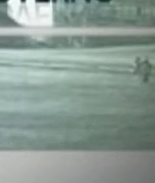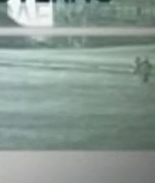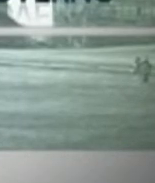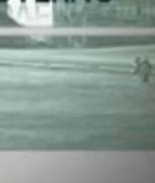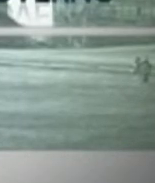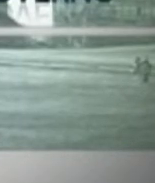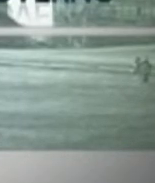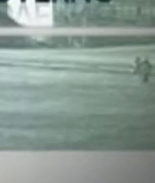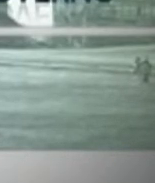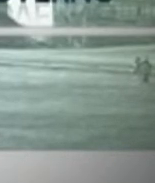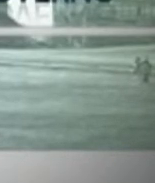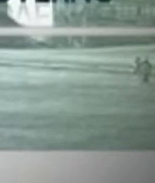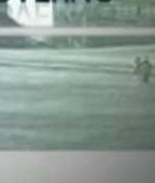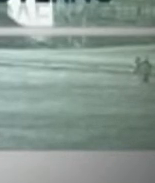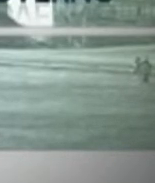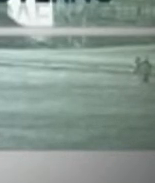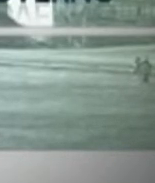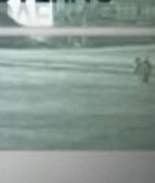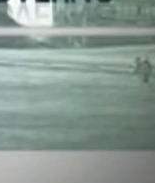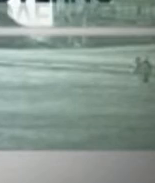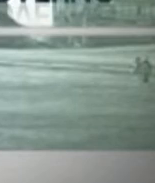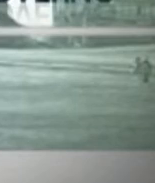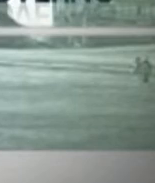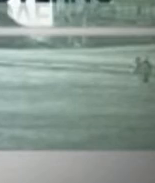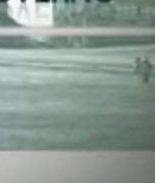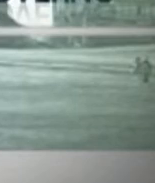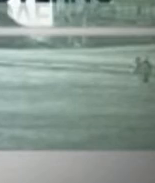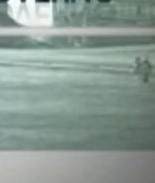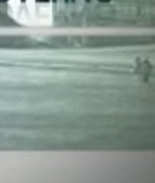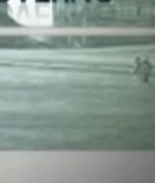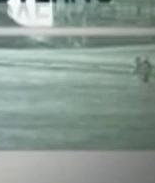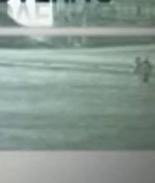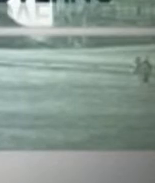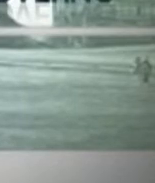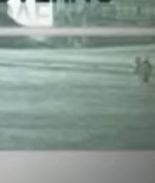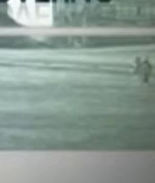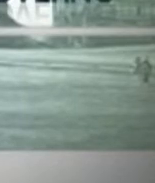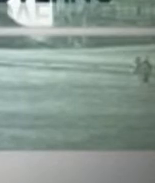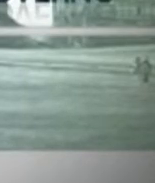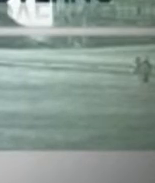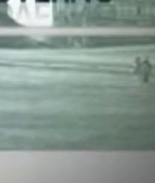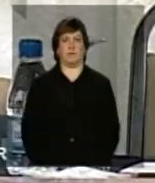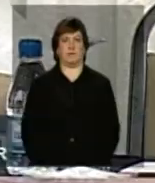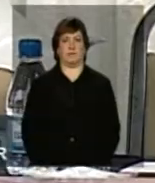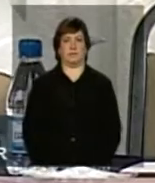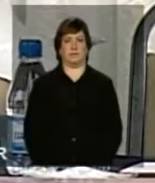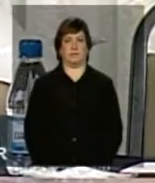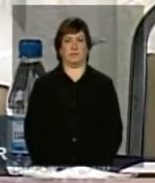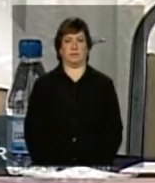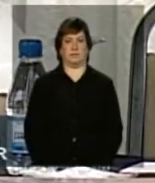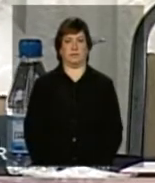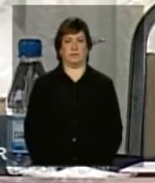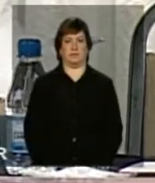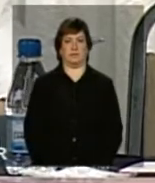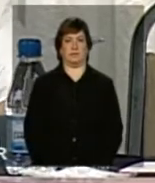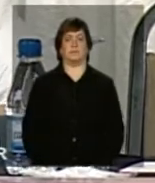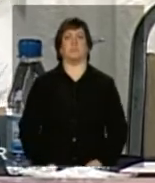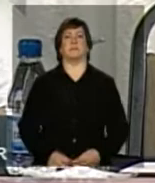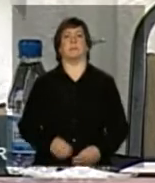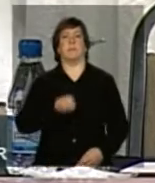dos Direitos da Mulher. Acompanhe a abertura do encontro realizado em Brasília. Eu quero